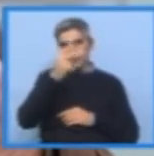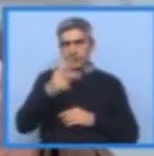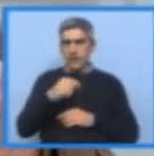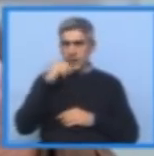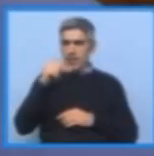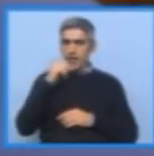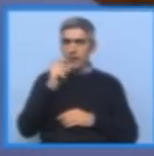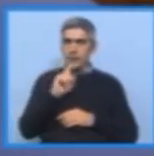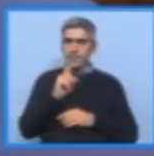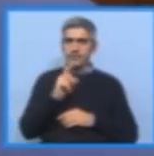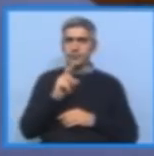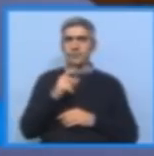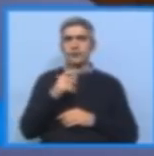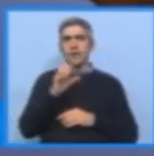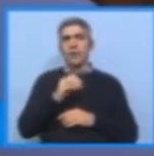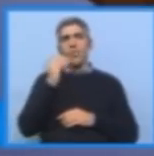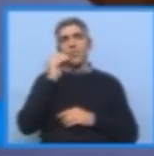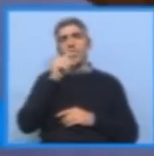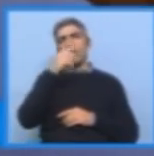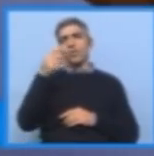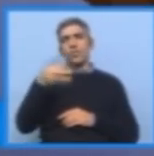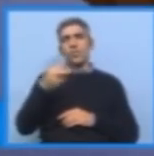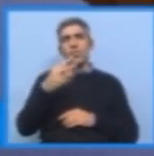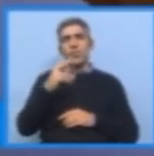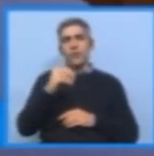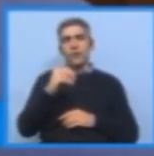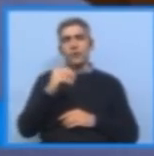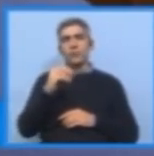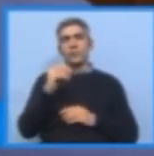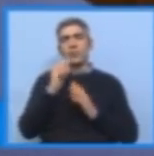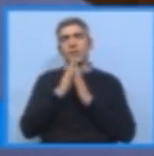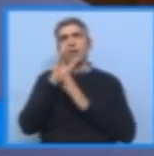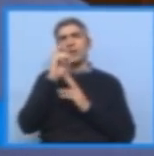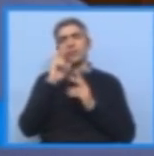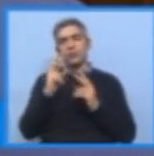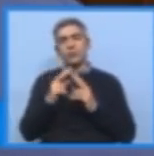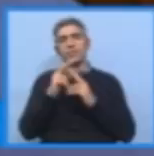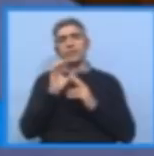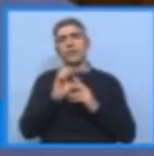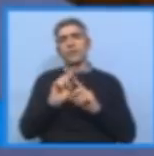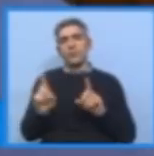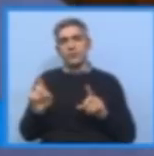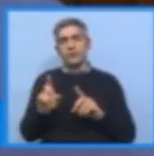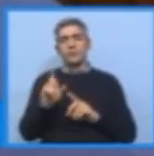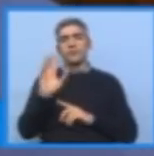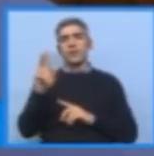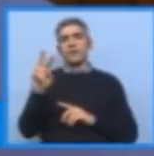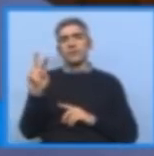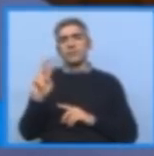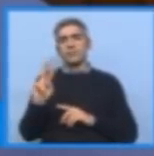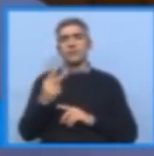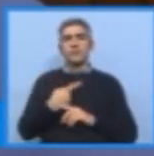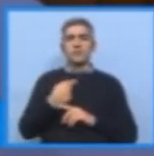digamos assim, pelo modo como os outros povos também encontram a Deus, não é? Ainda é dizer assim, vocês têm que se converter